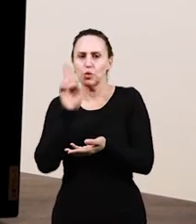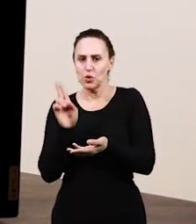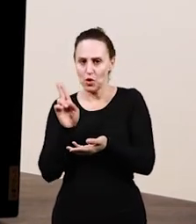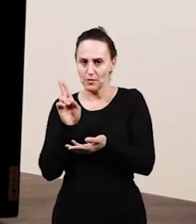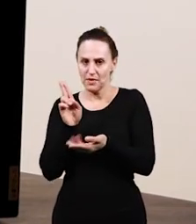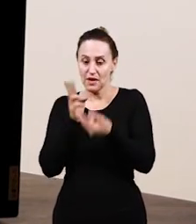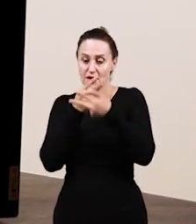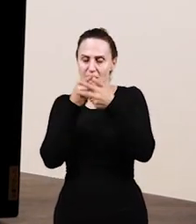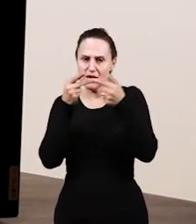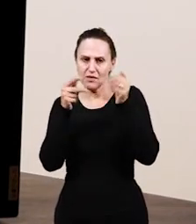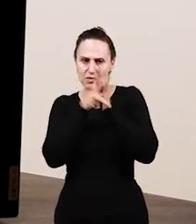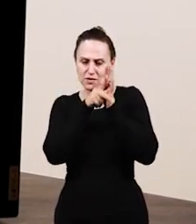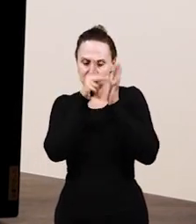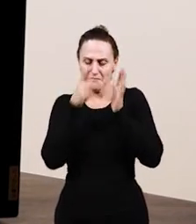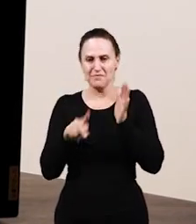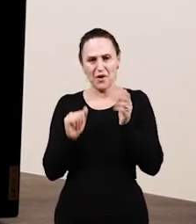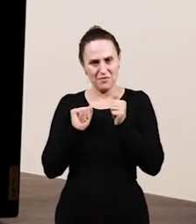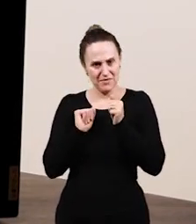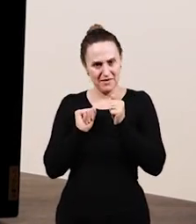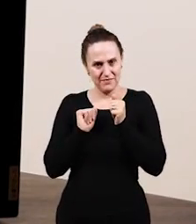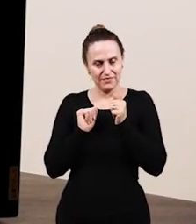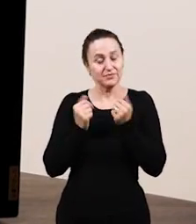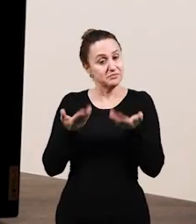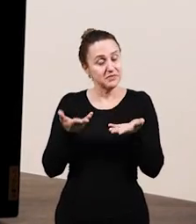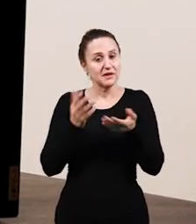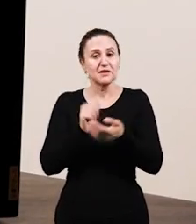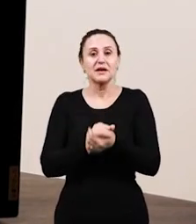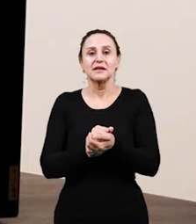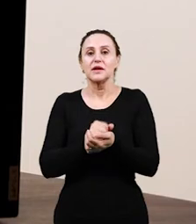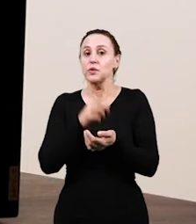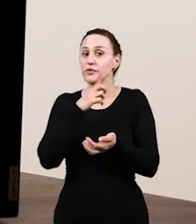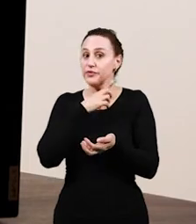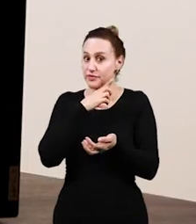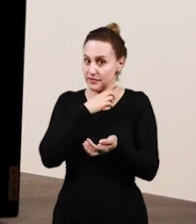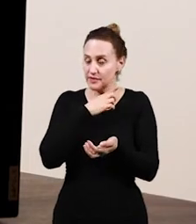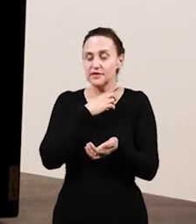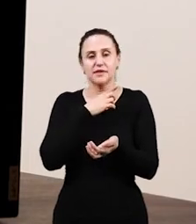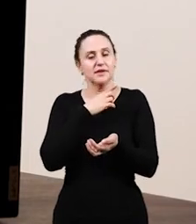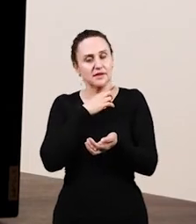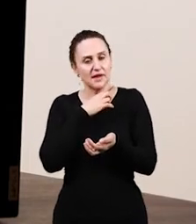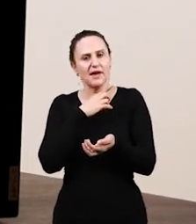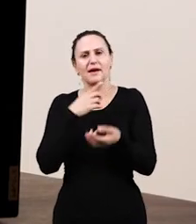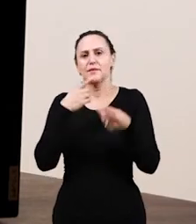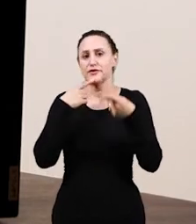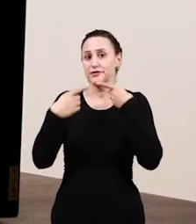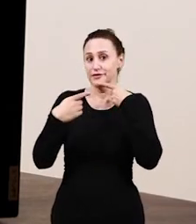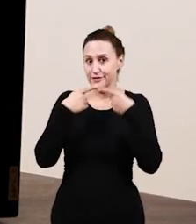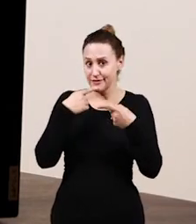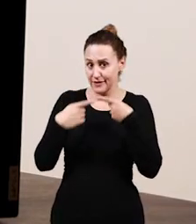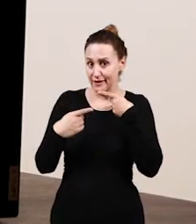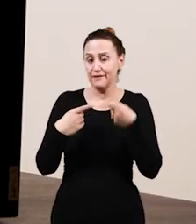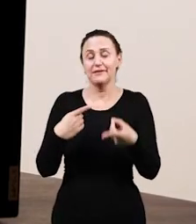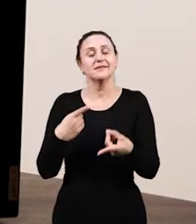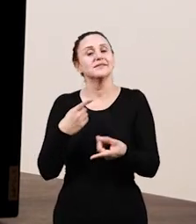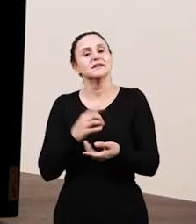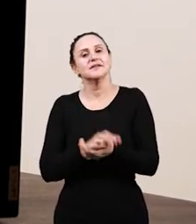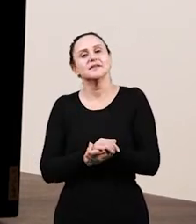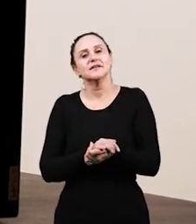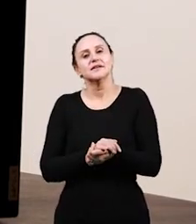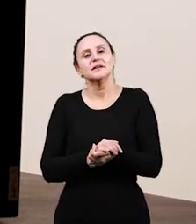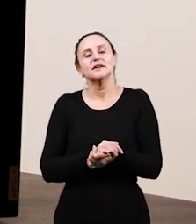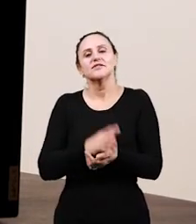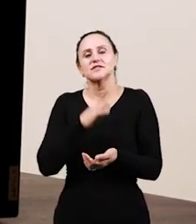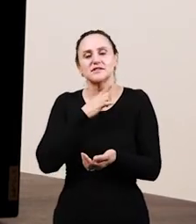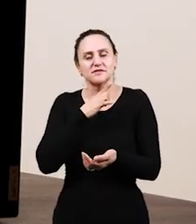e a coisa por por ele designada Então aí tem um embate bastante grande né Tem uma uma discussão